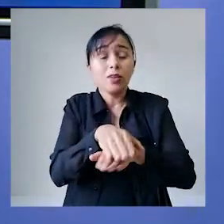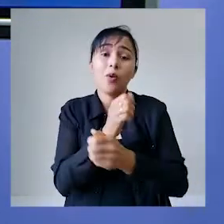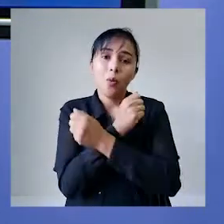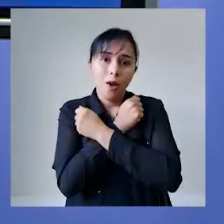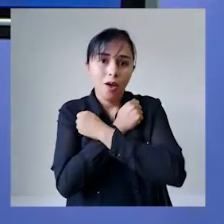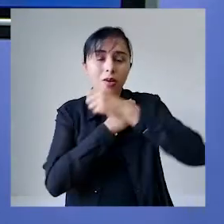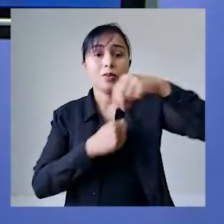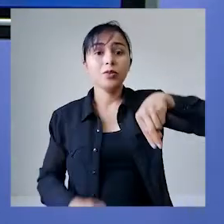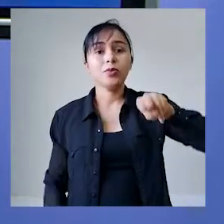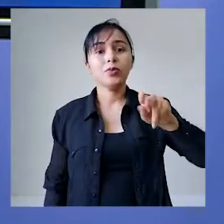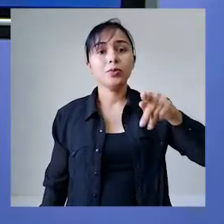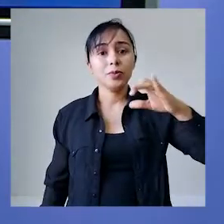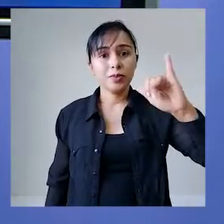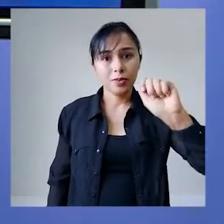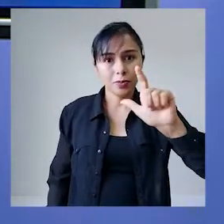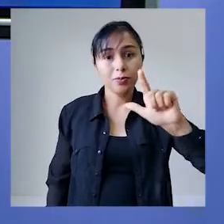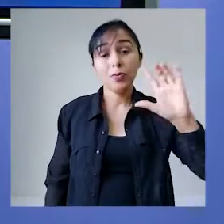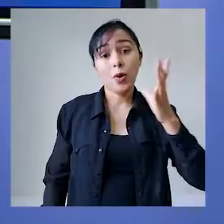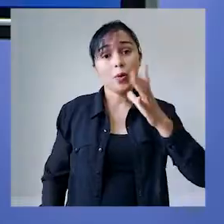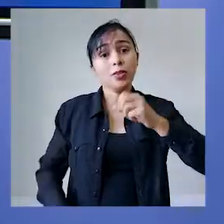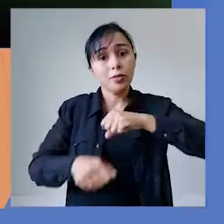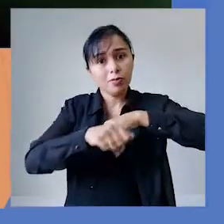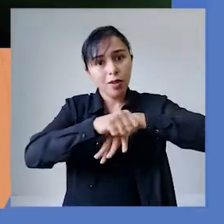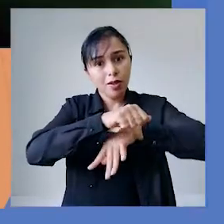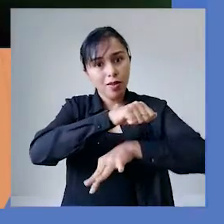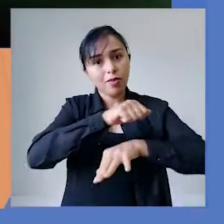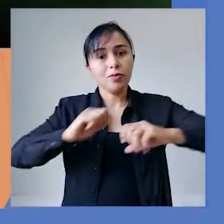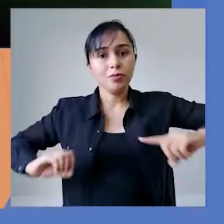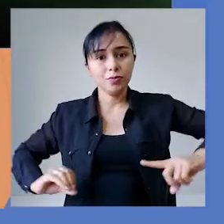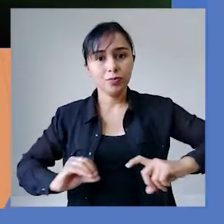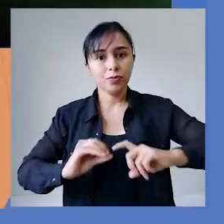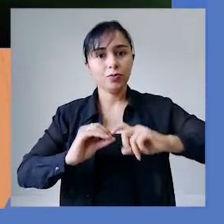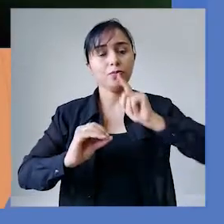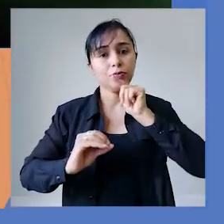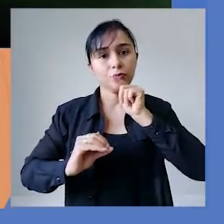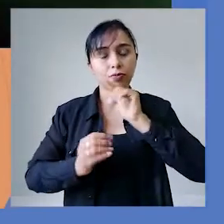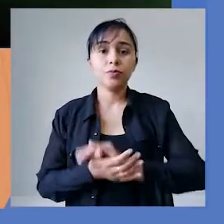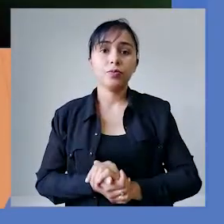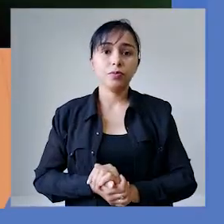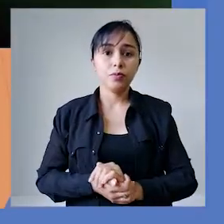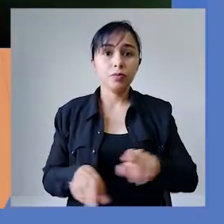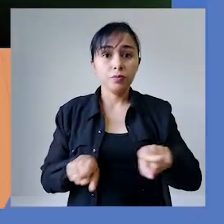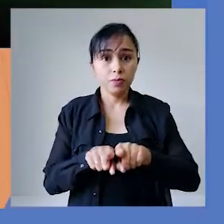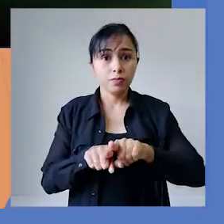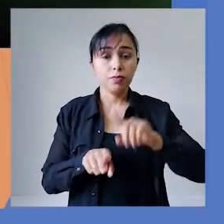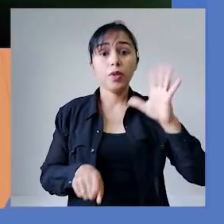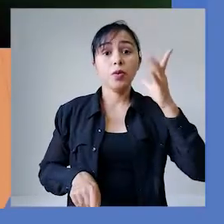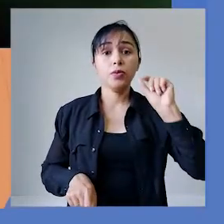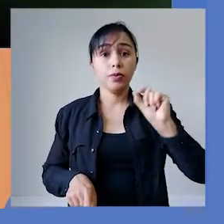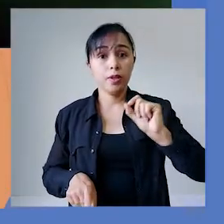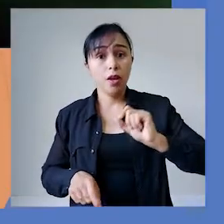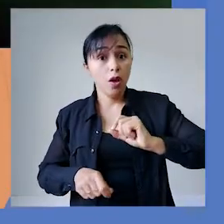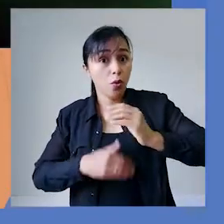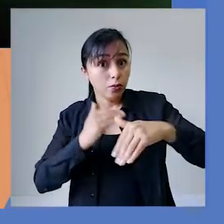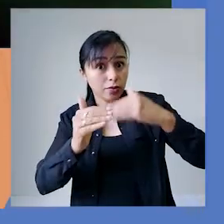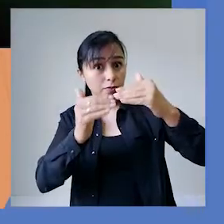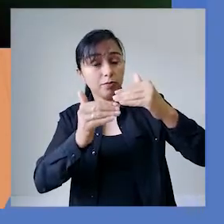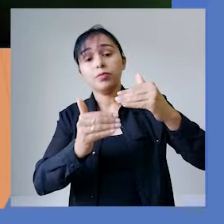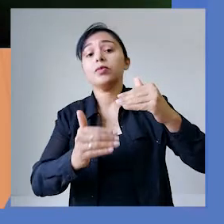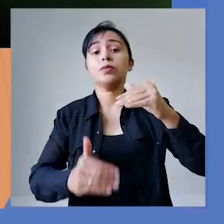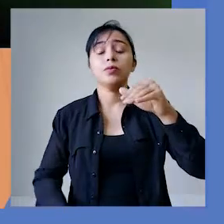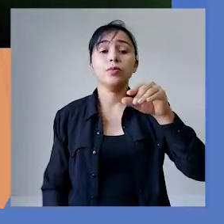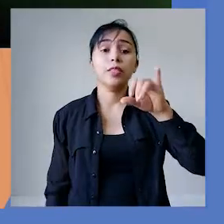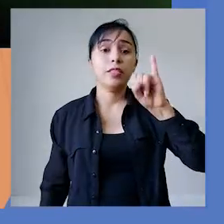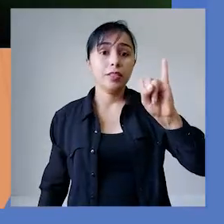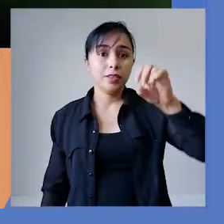nupcial. Nos anfíbios, nós temos o desenvolvimento indireto, que é caracterizado pela fase larval. A